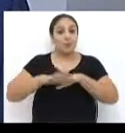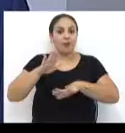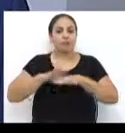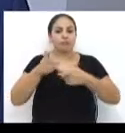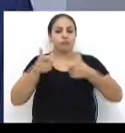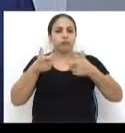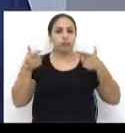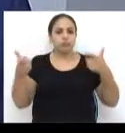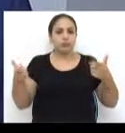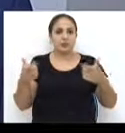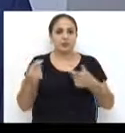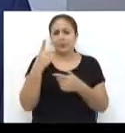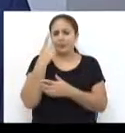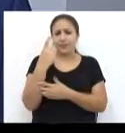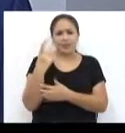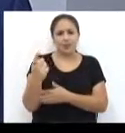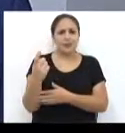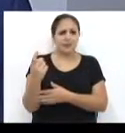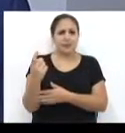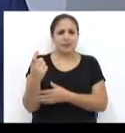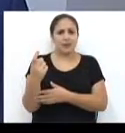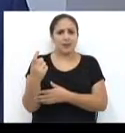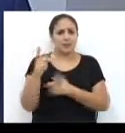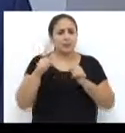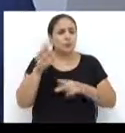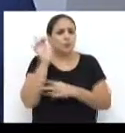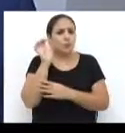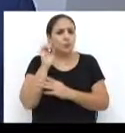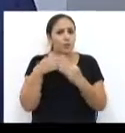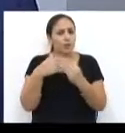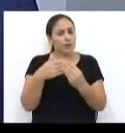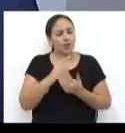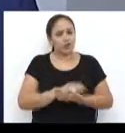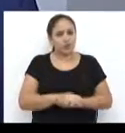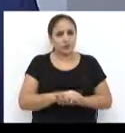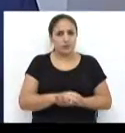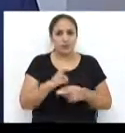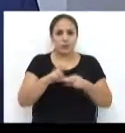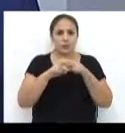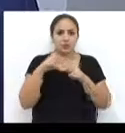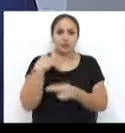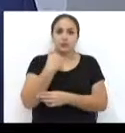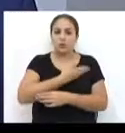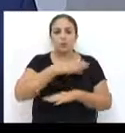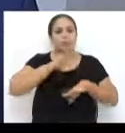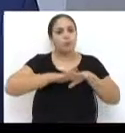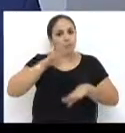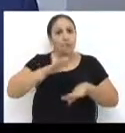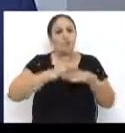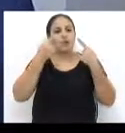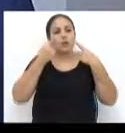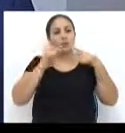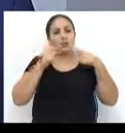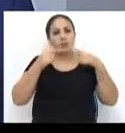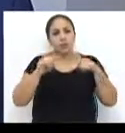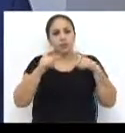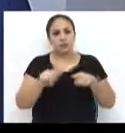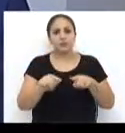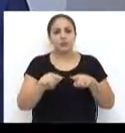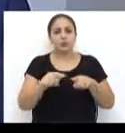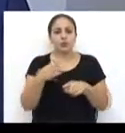sociedade brasileira e não interessa para quem está nos ouvindo e nos acompanhando. Então, é por isso que nós estamos cada vez mais denunciando